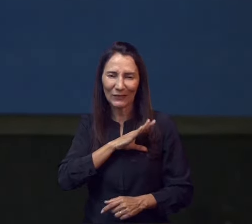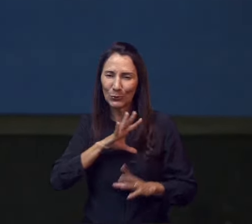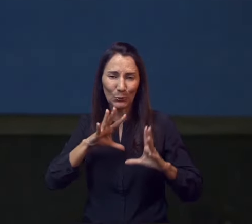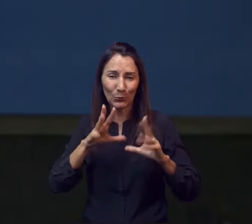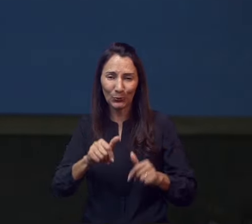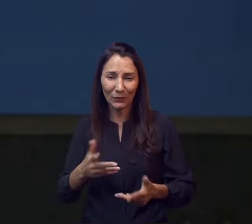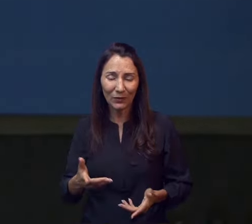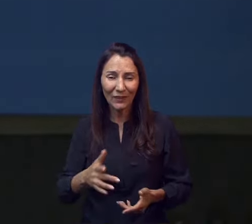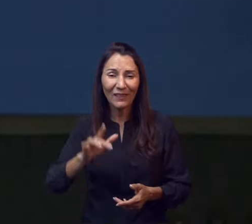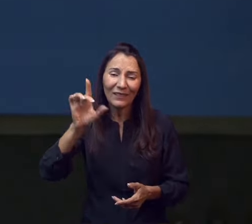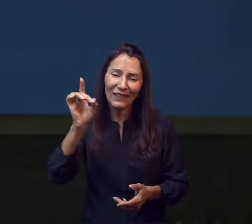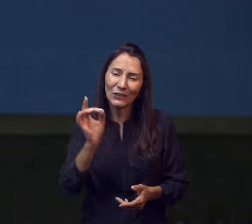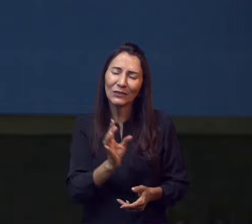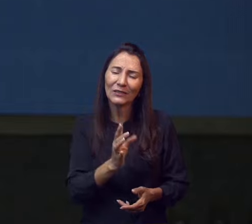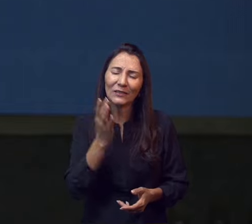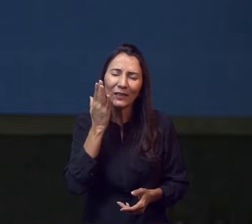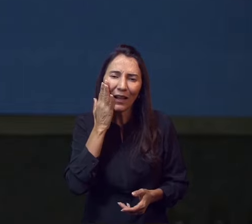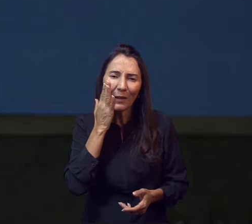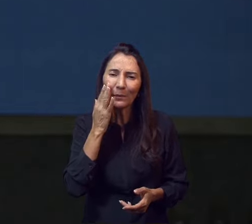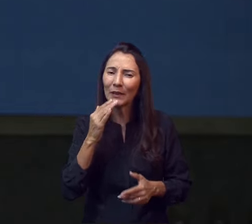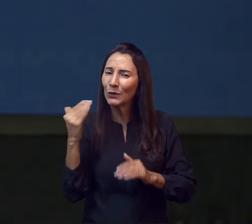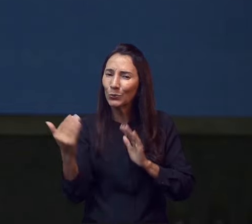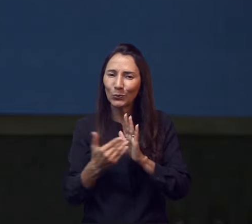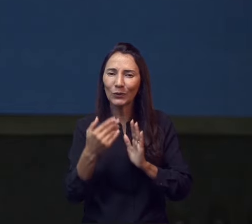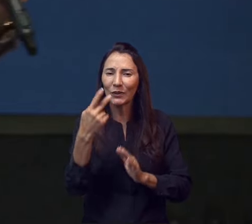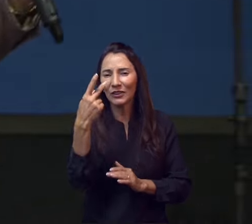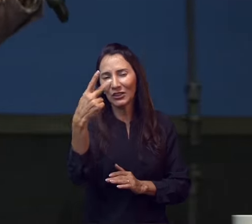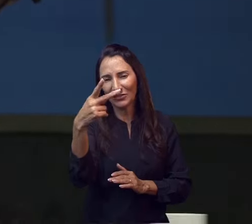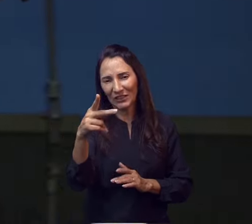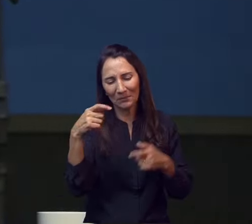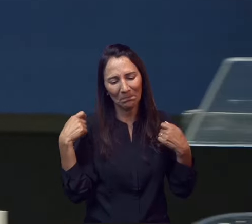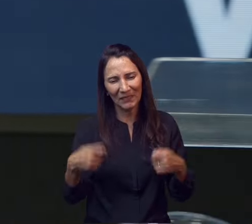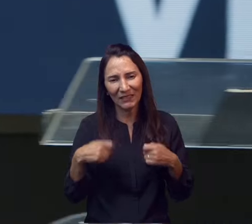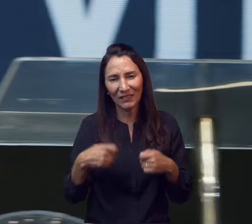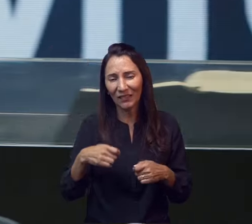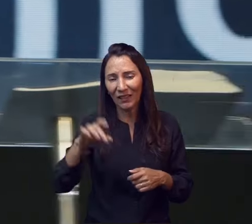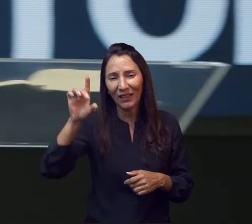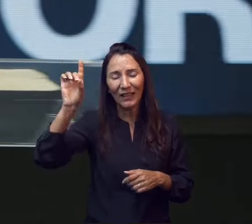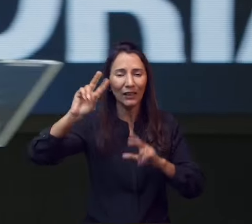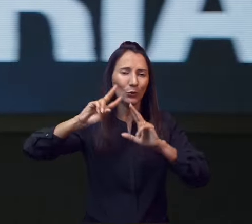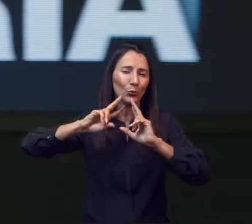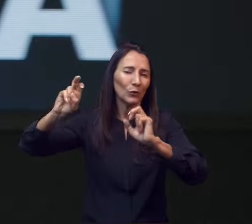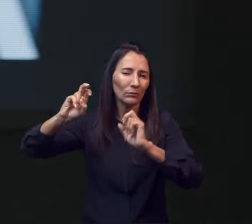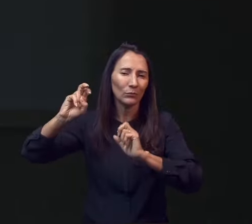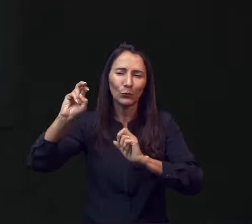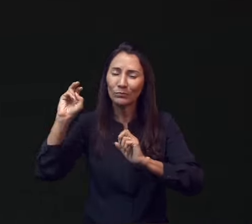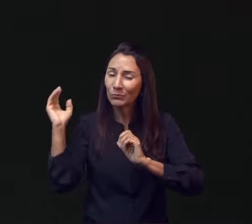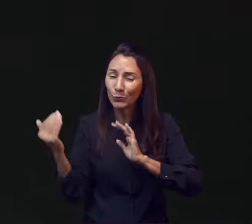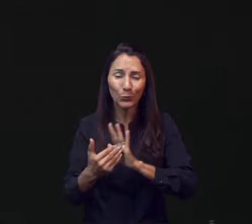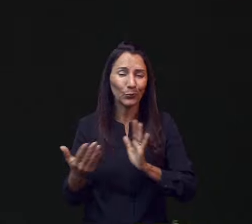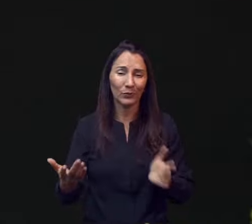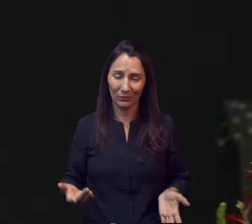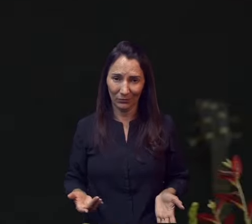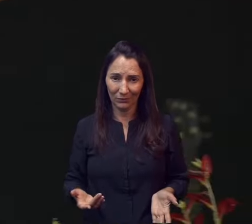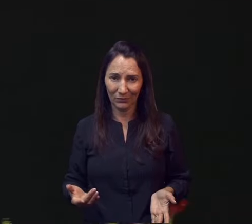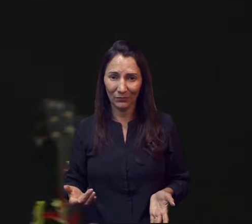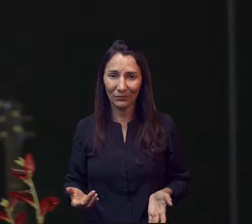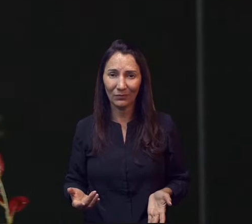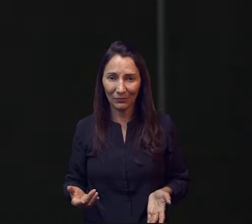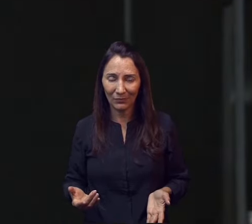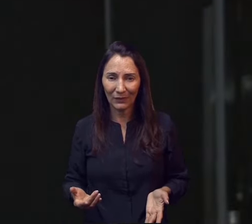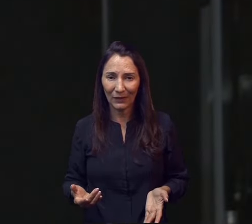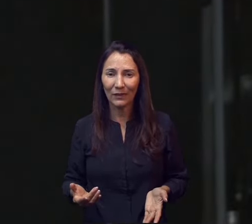o que você passa ele tem o domínio de conhecer tudo por isso Quebrei os quatro treze diz que não há nada